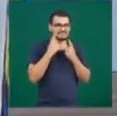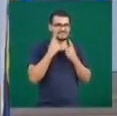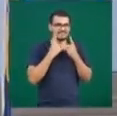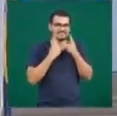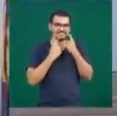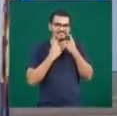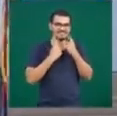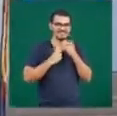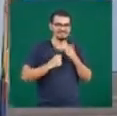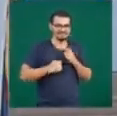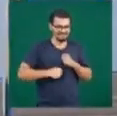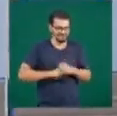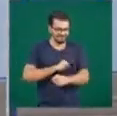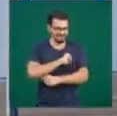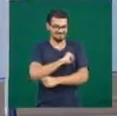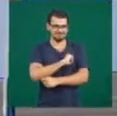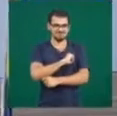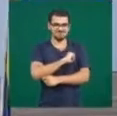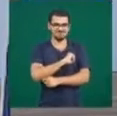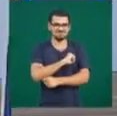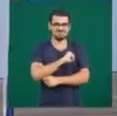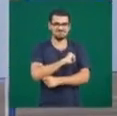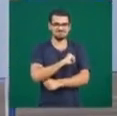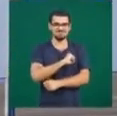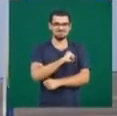que meu coração te faia.